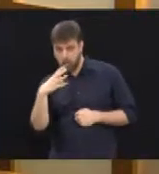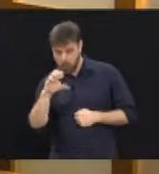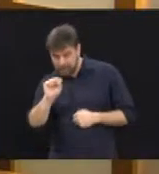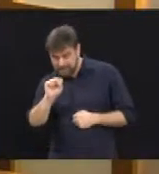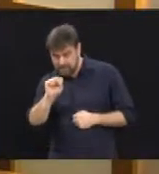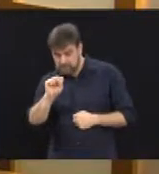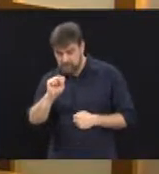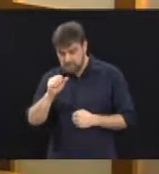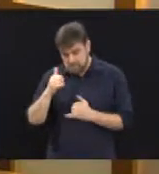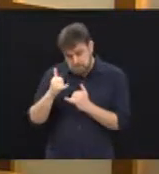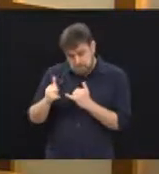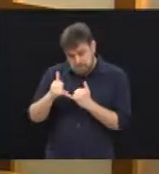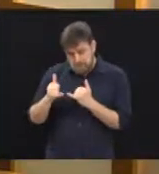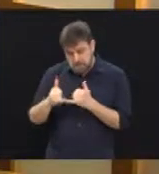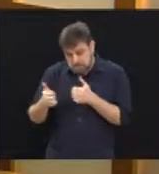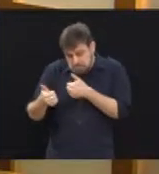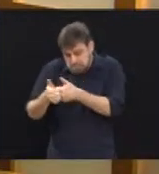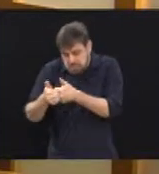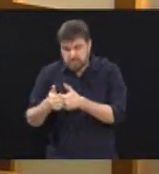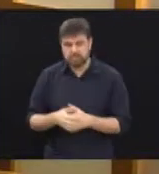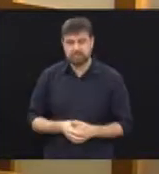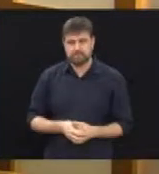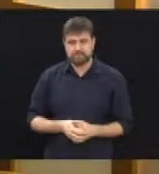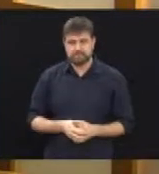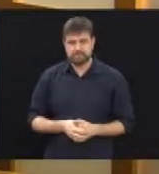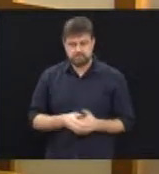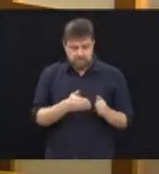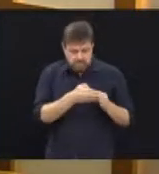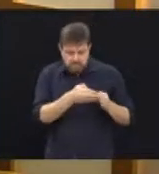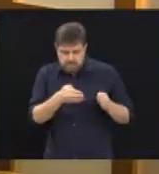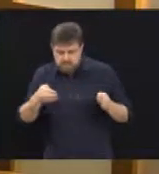mais ou menos. É uma fase em que a mulher,